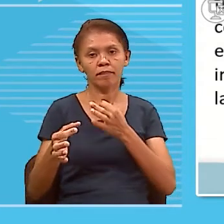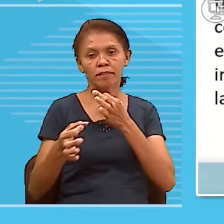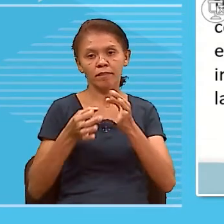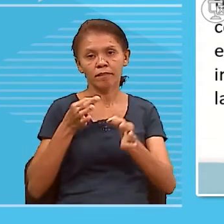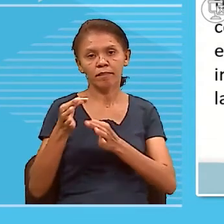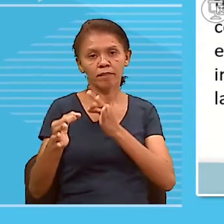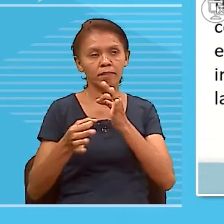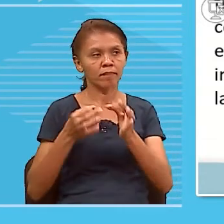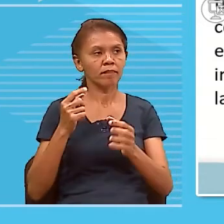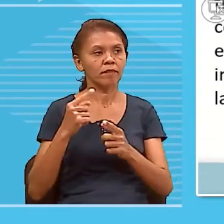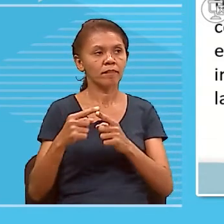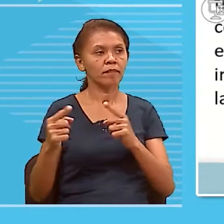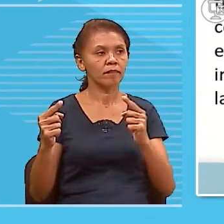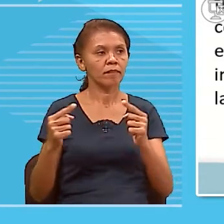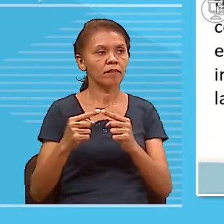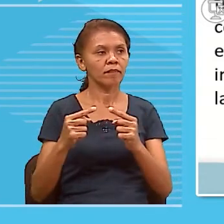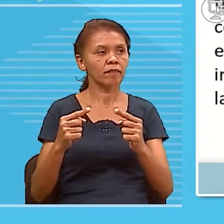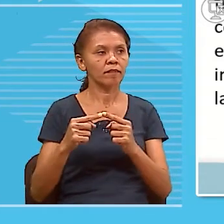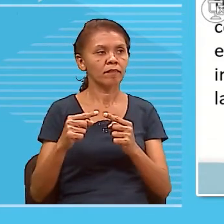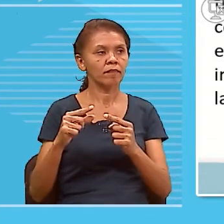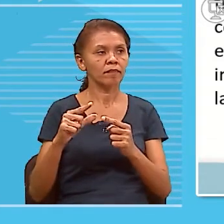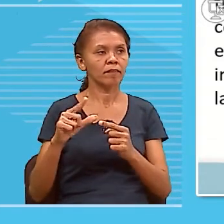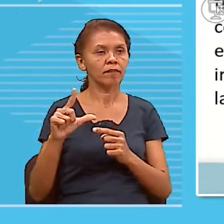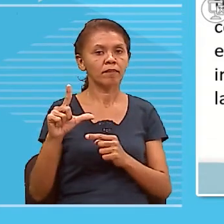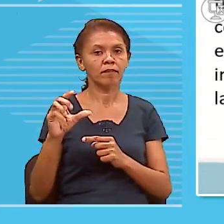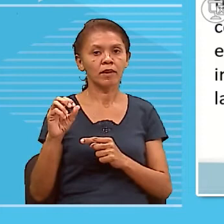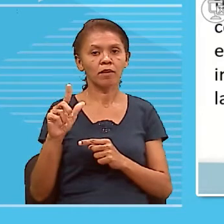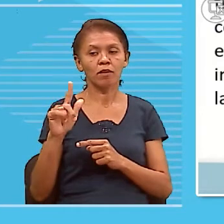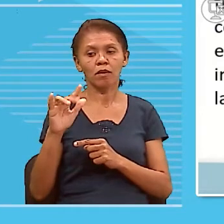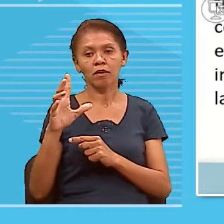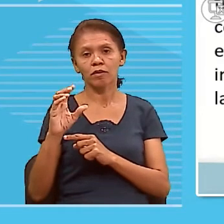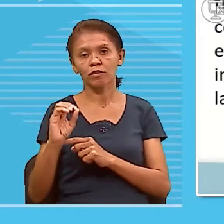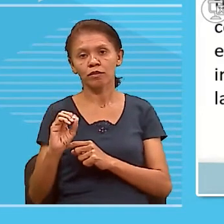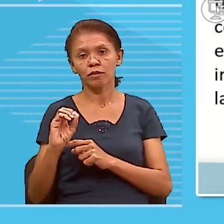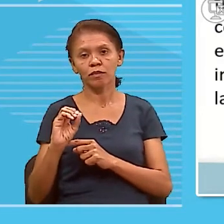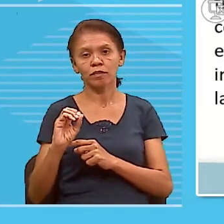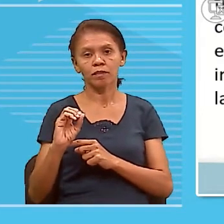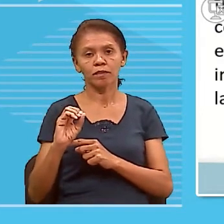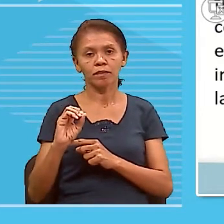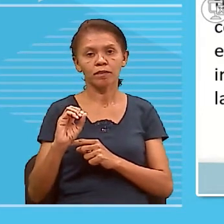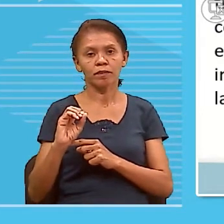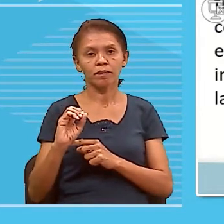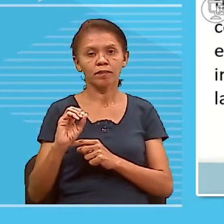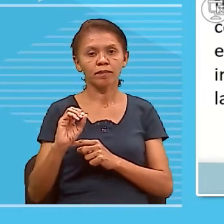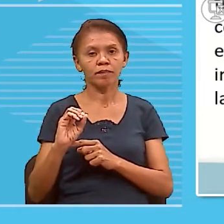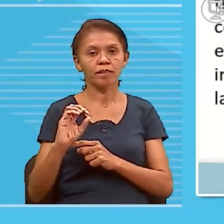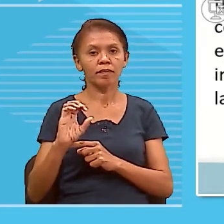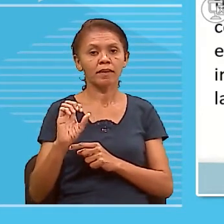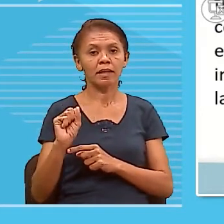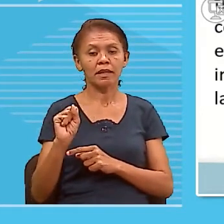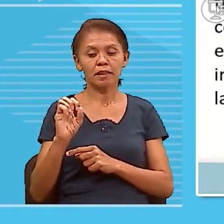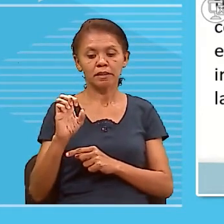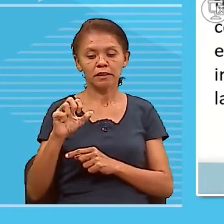problema nessa relação lógico semântica perfeito